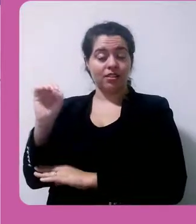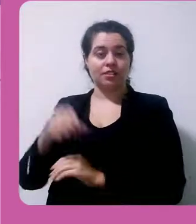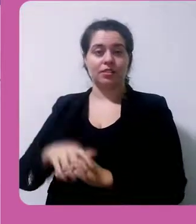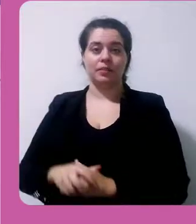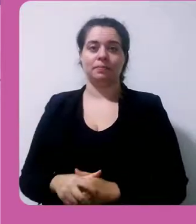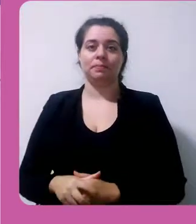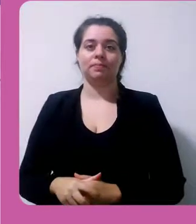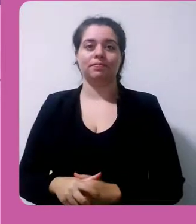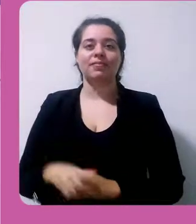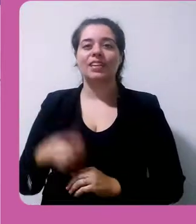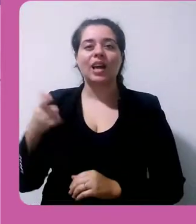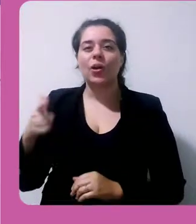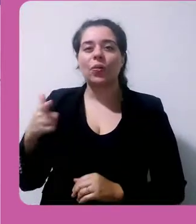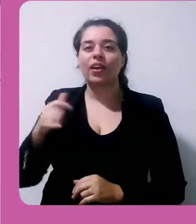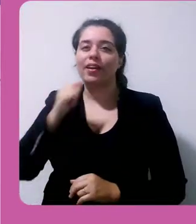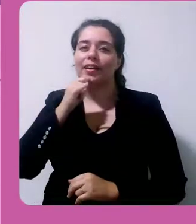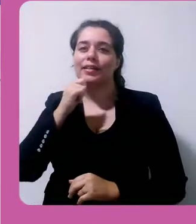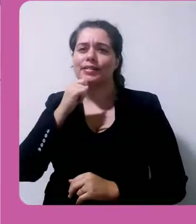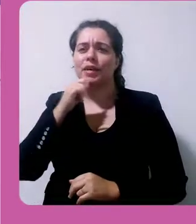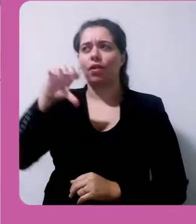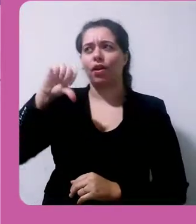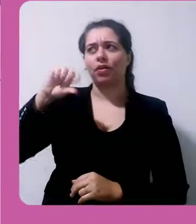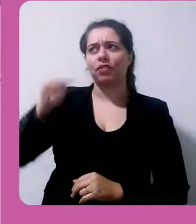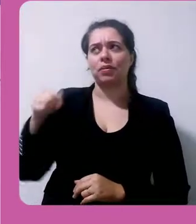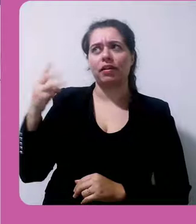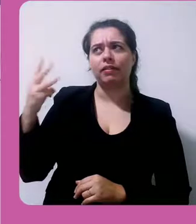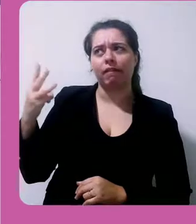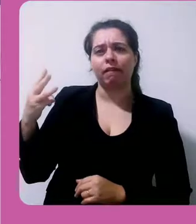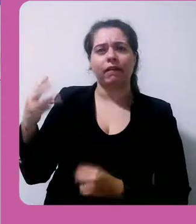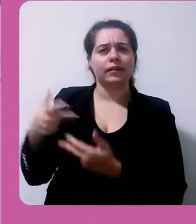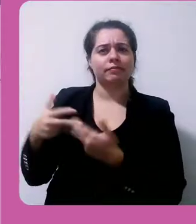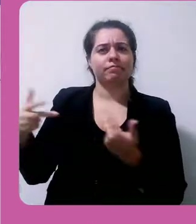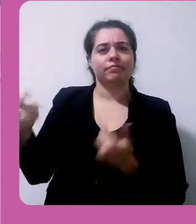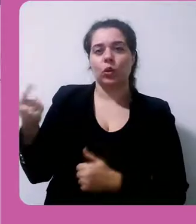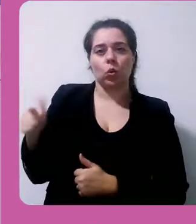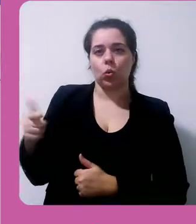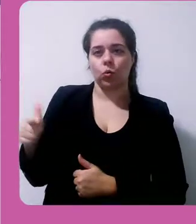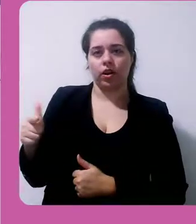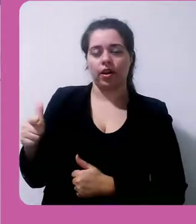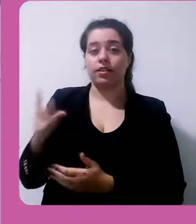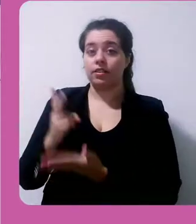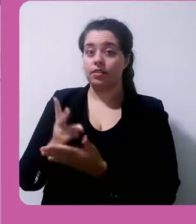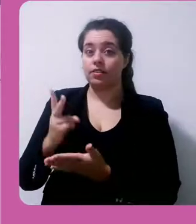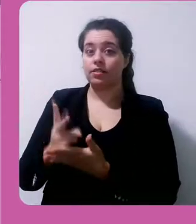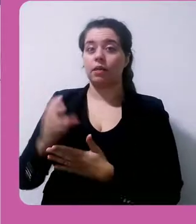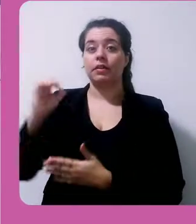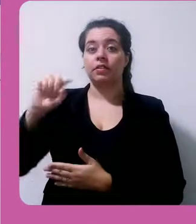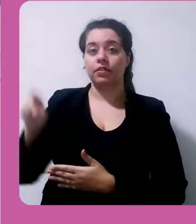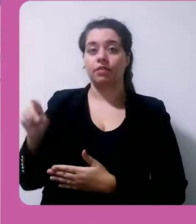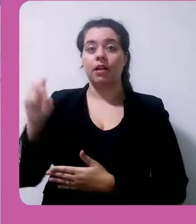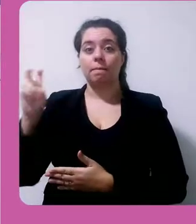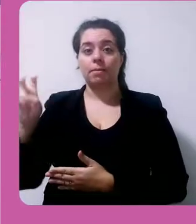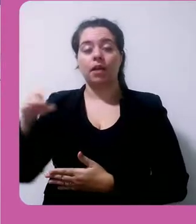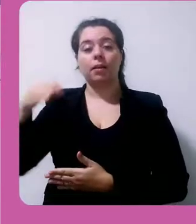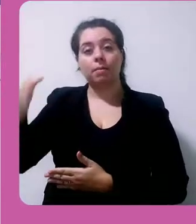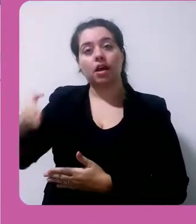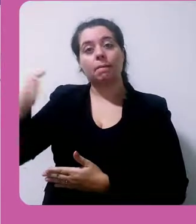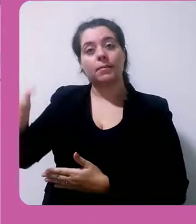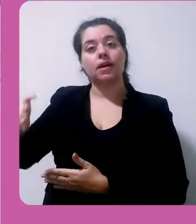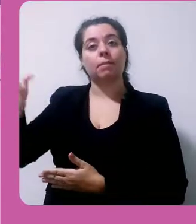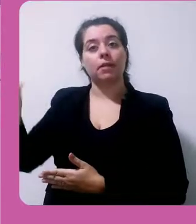9,3, 9,35, 9,25. As notas todas nossas que nós temos que lançar, elas têm que